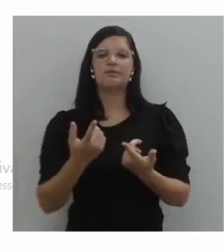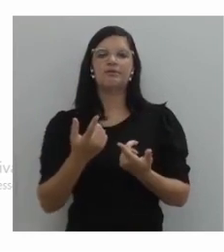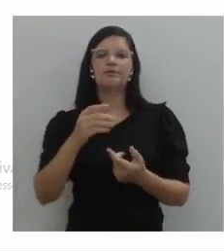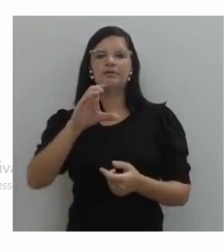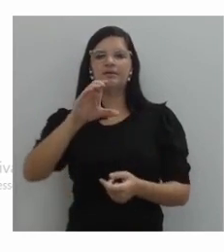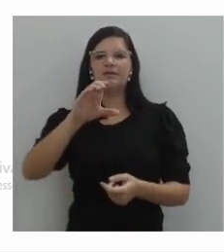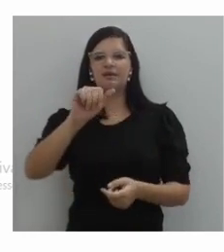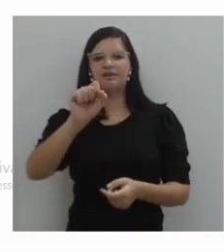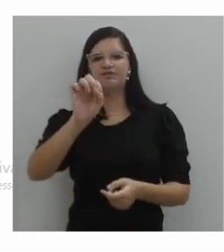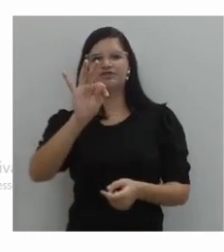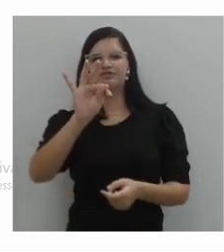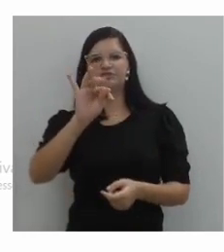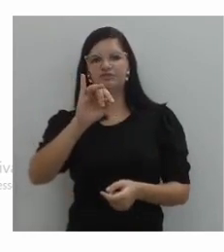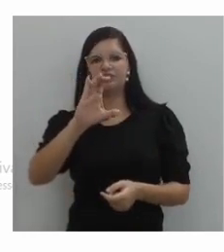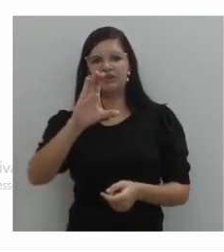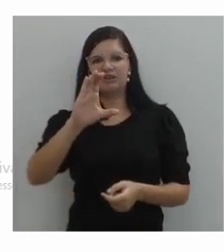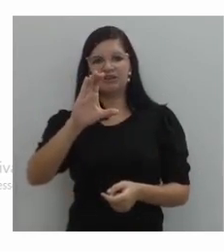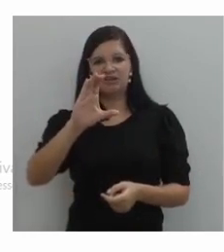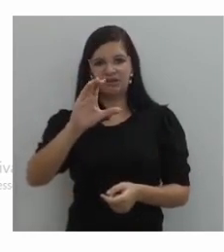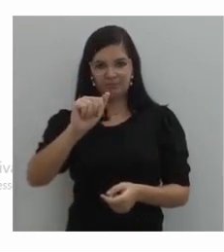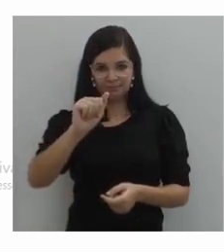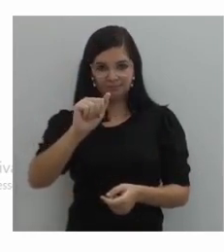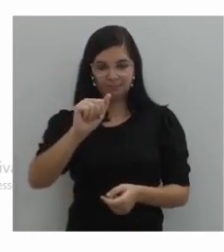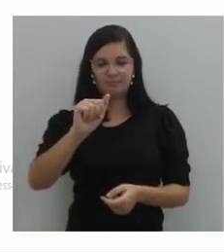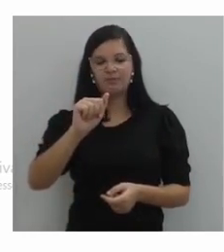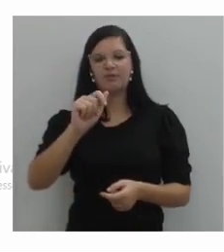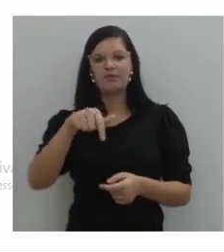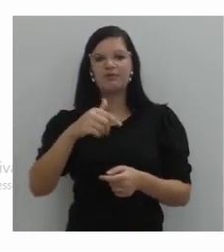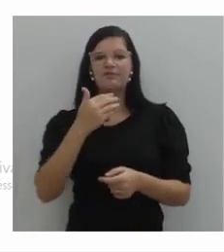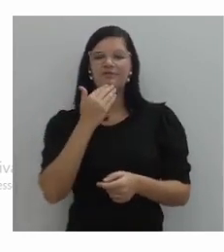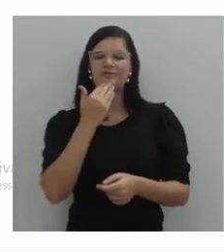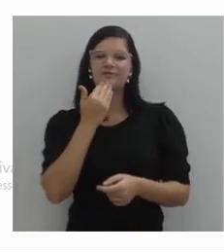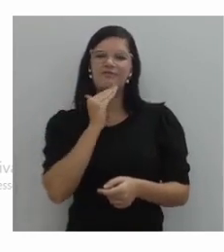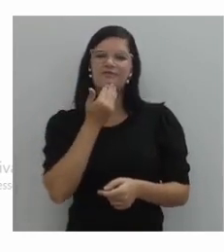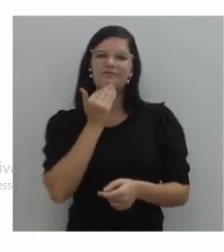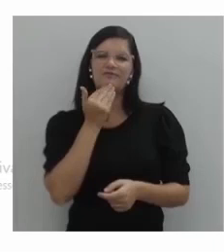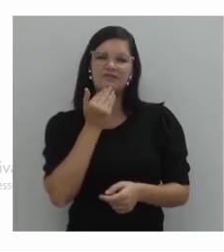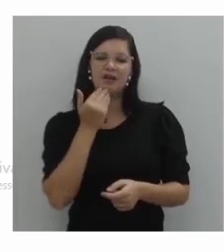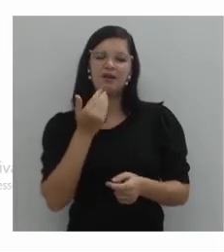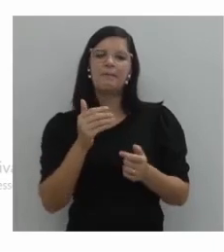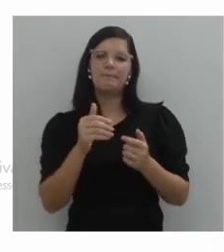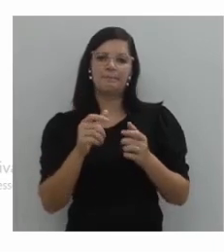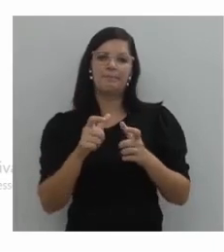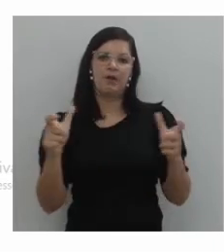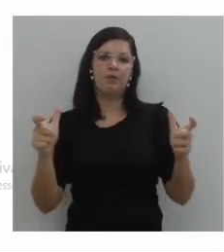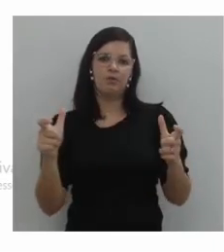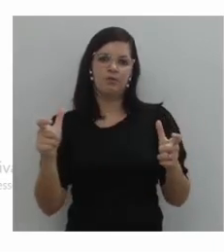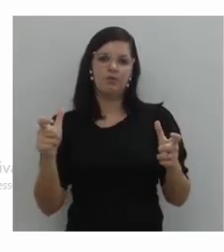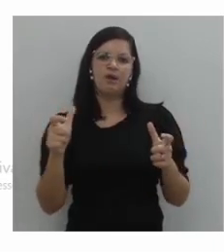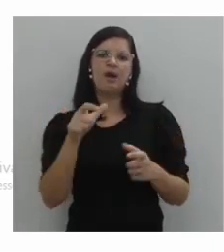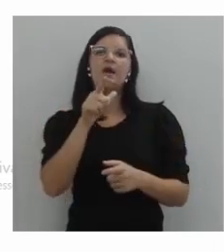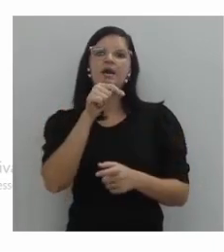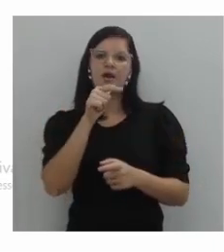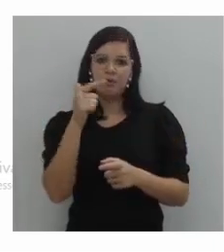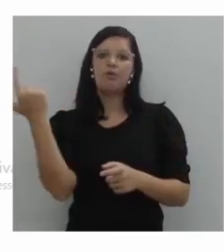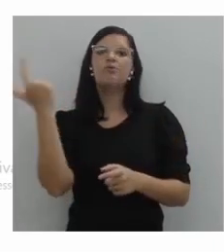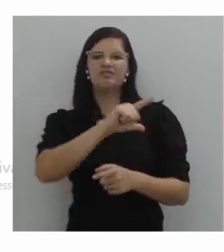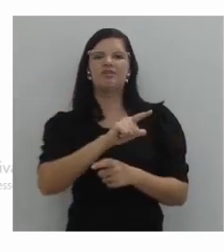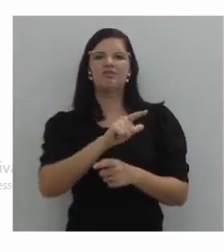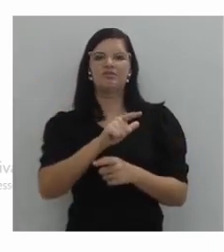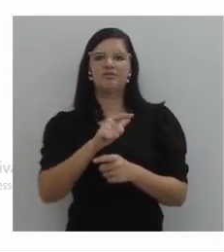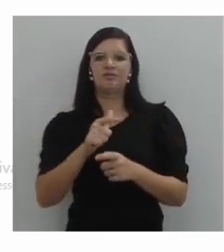a formação kárstica, tá? Que são falhas maiores, tá? Onde a água